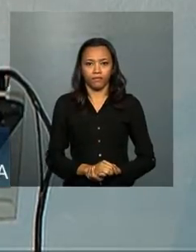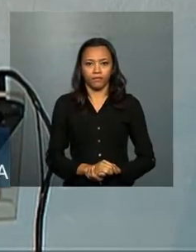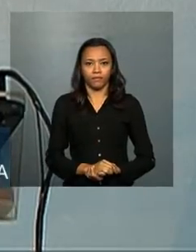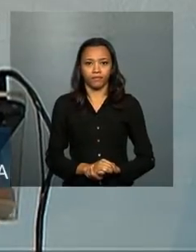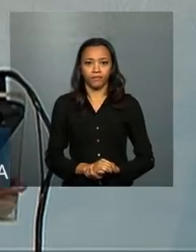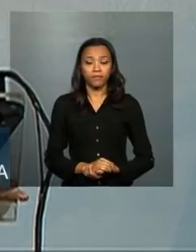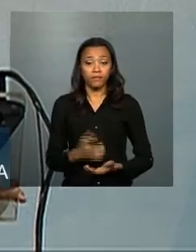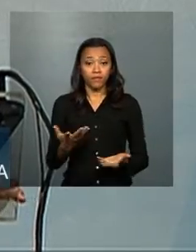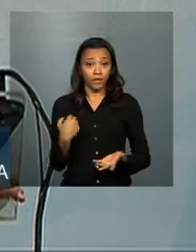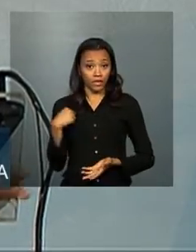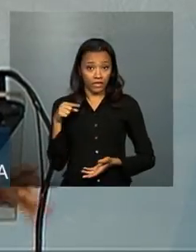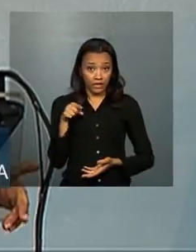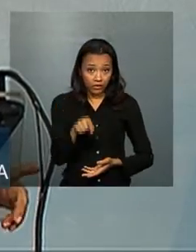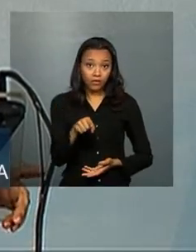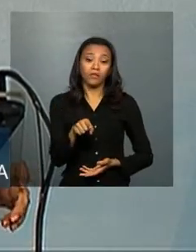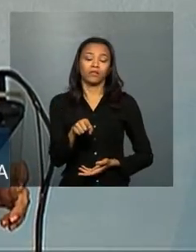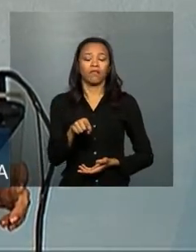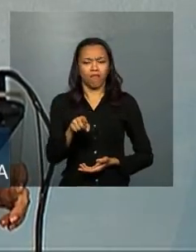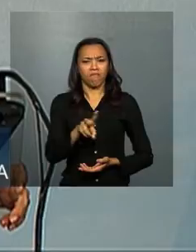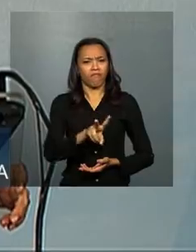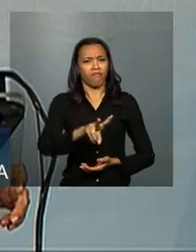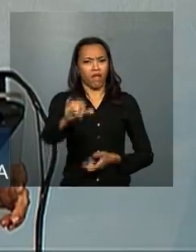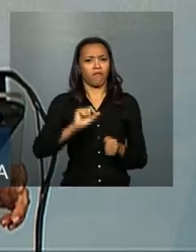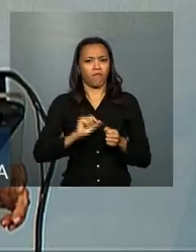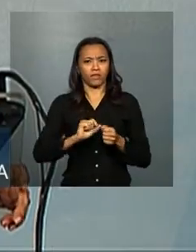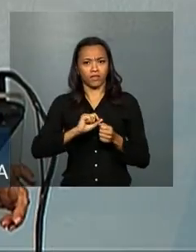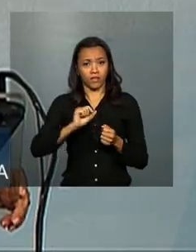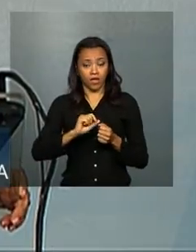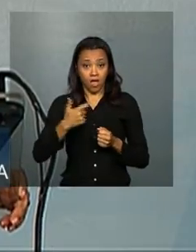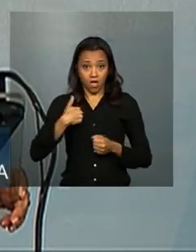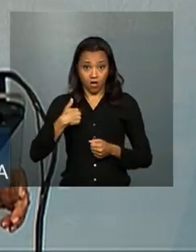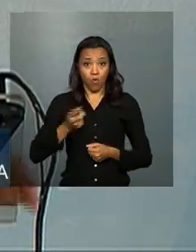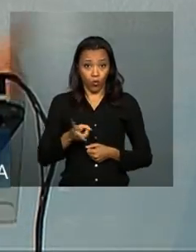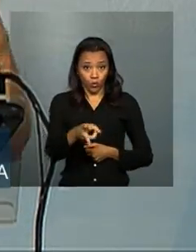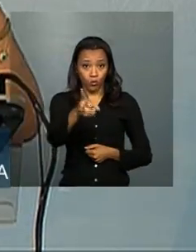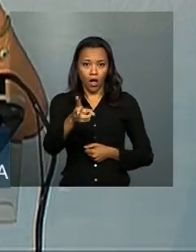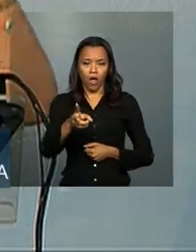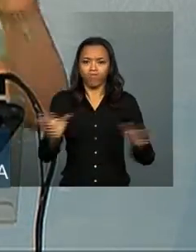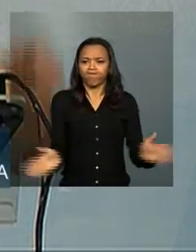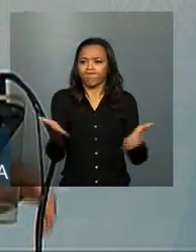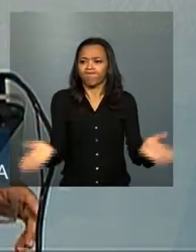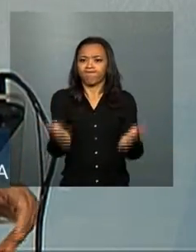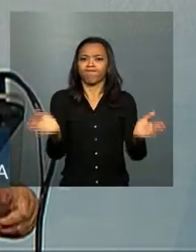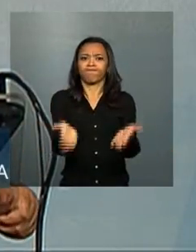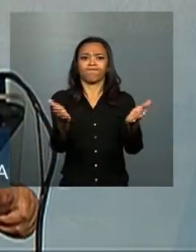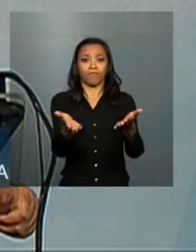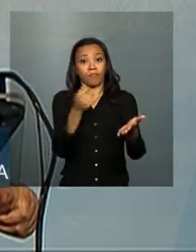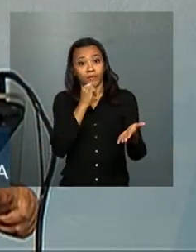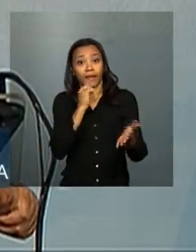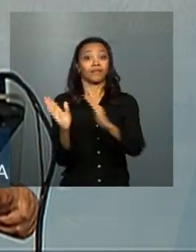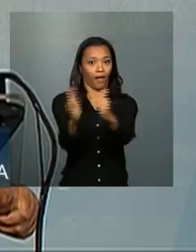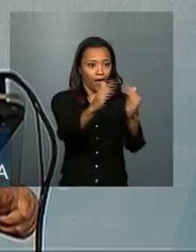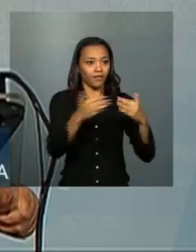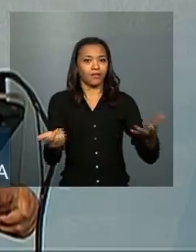E isso vai me fazer não só continuar com esses investimentos aqui, fazendo